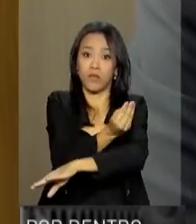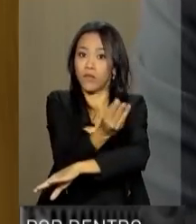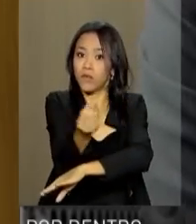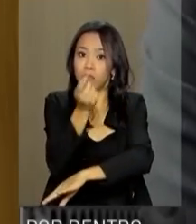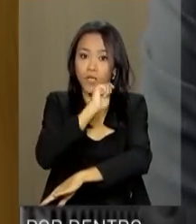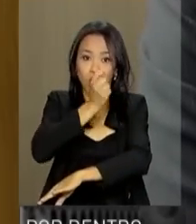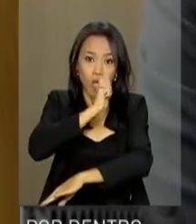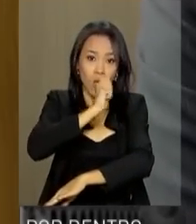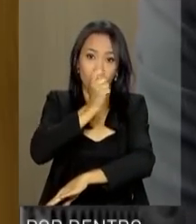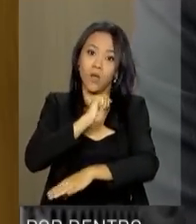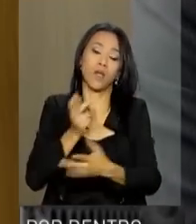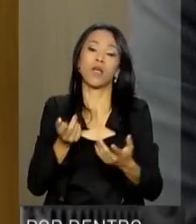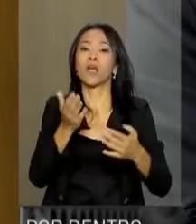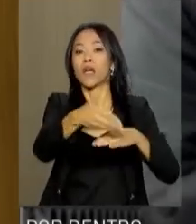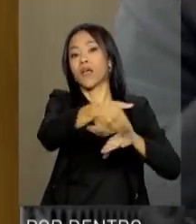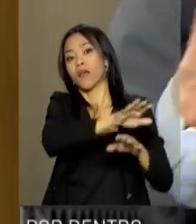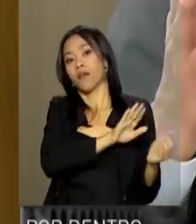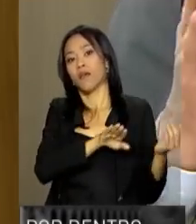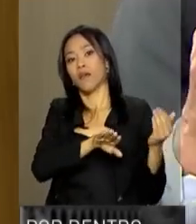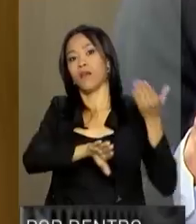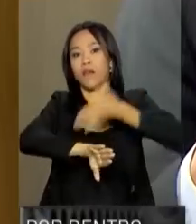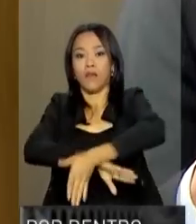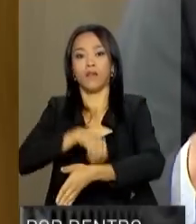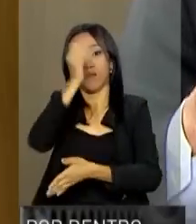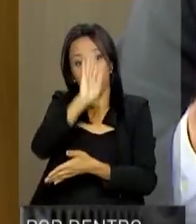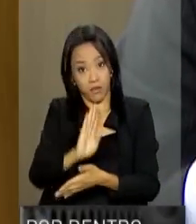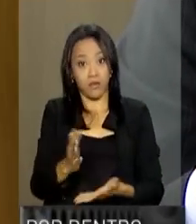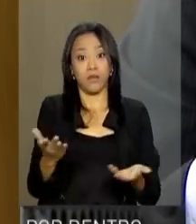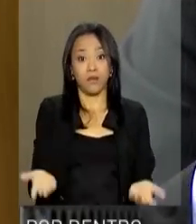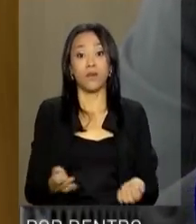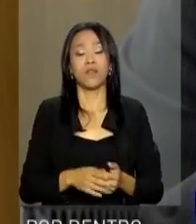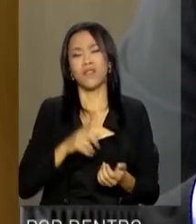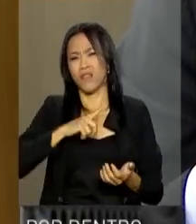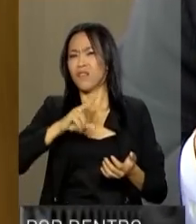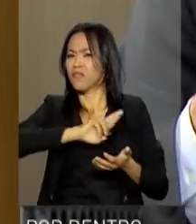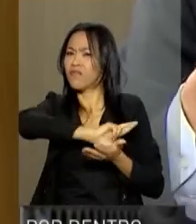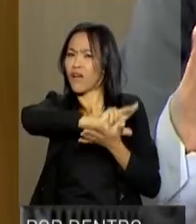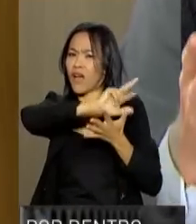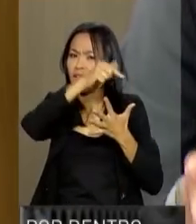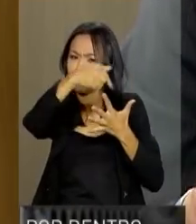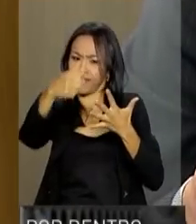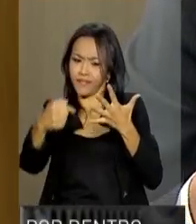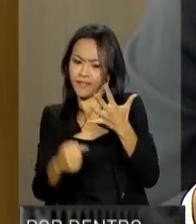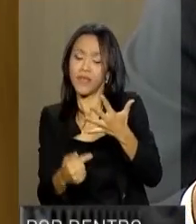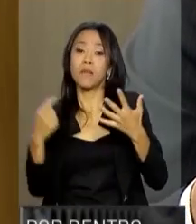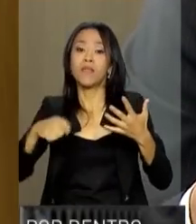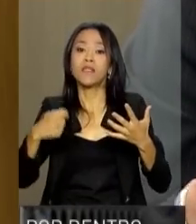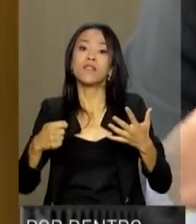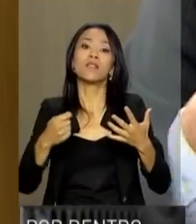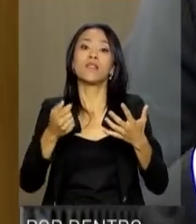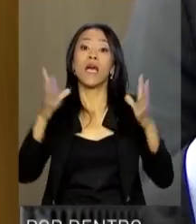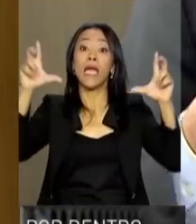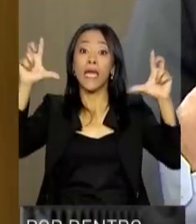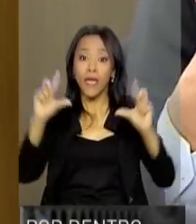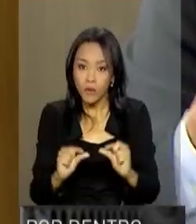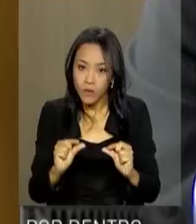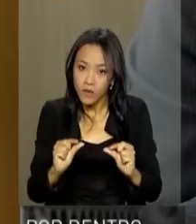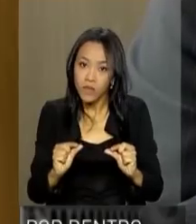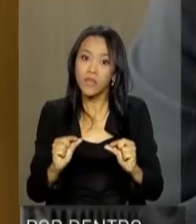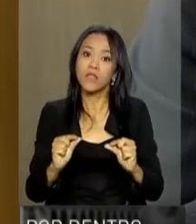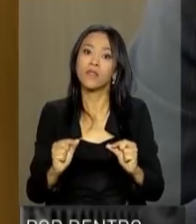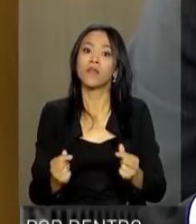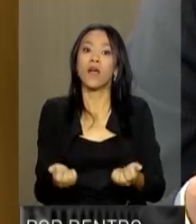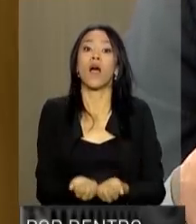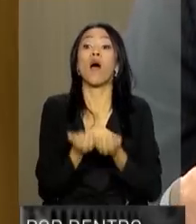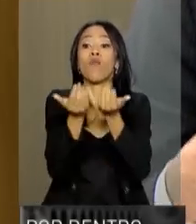entra mais droga pela fronteira que tem uma série de fatores mas é é tem que reduzir a oferta traz pra sair